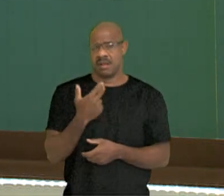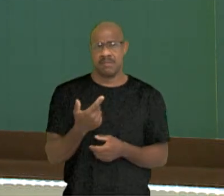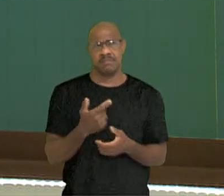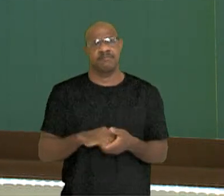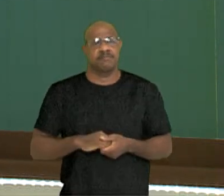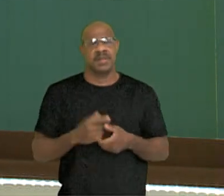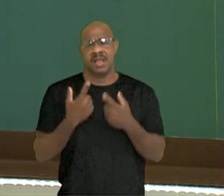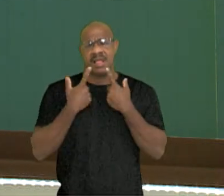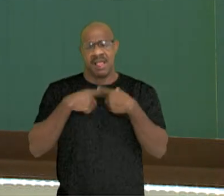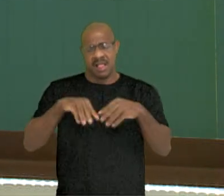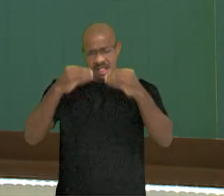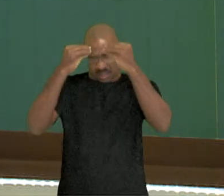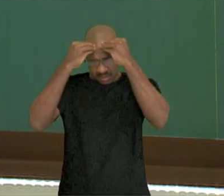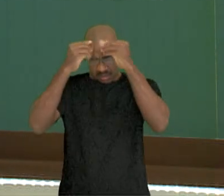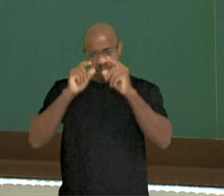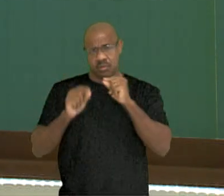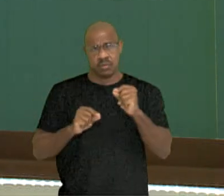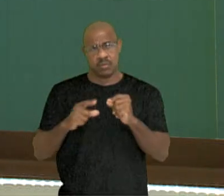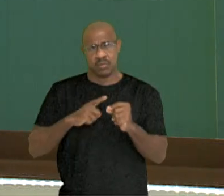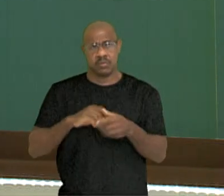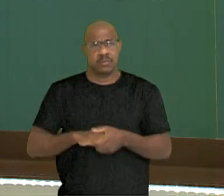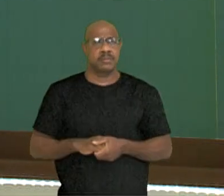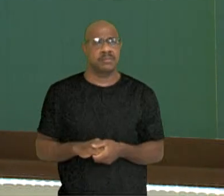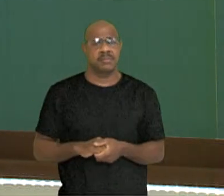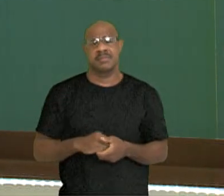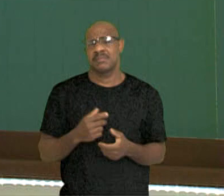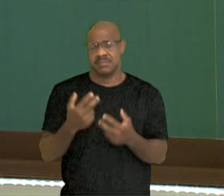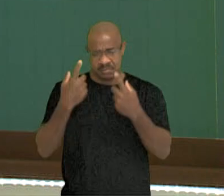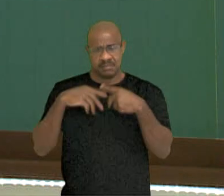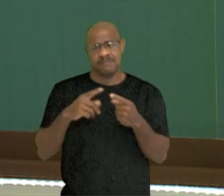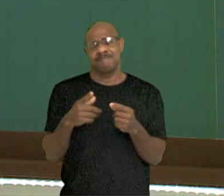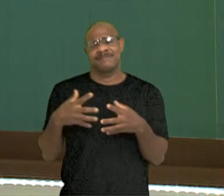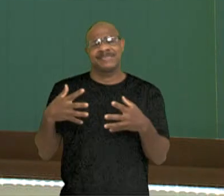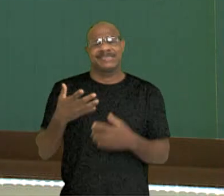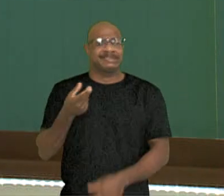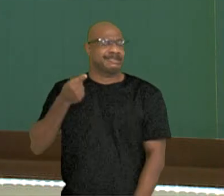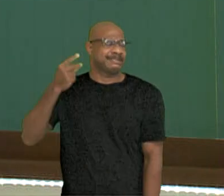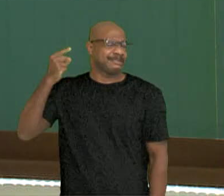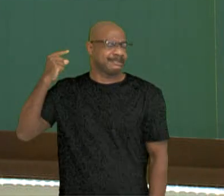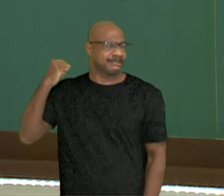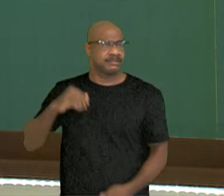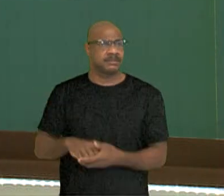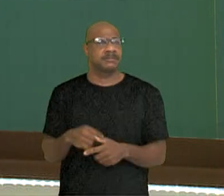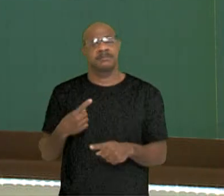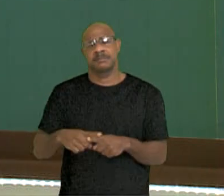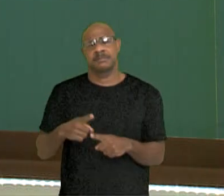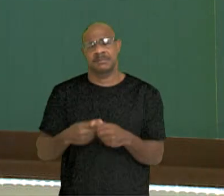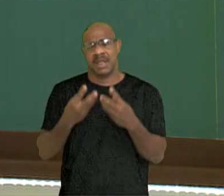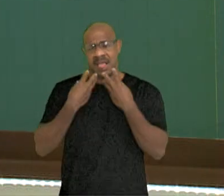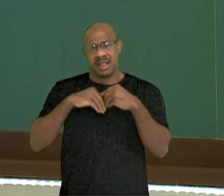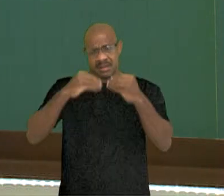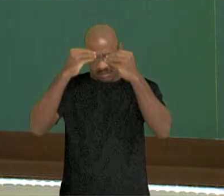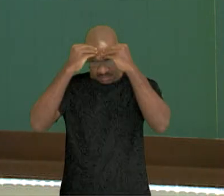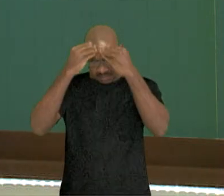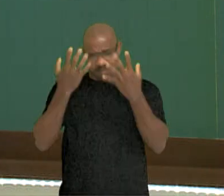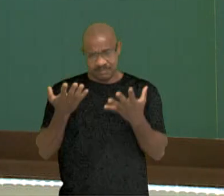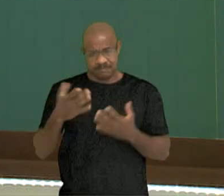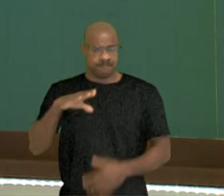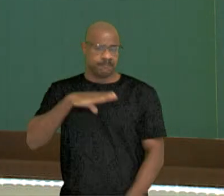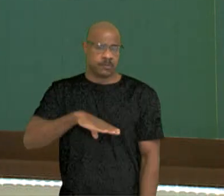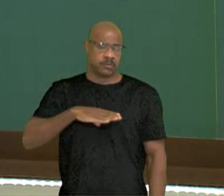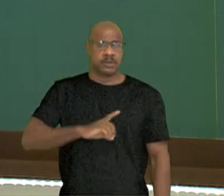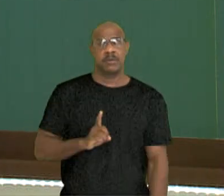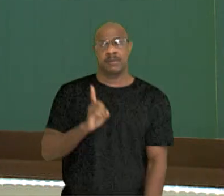nós continuarmos, ela é uma linguagem arcaica, ou seja, uma linguagem mais antiga. Por quê? Porque era a linguagem antigamente em Portugal.